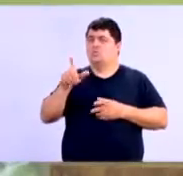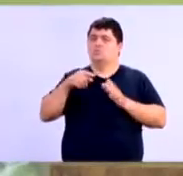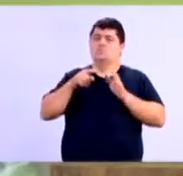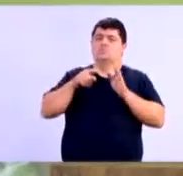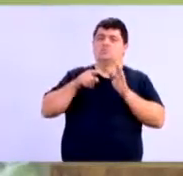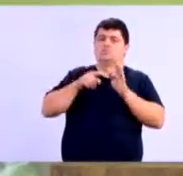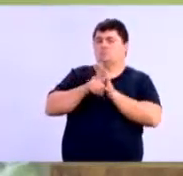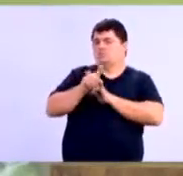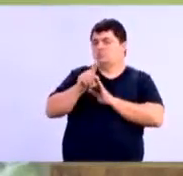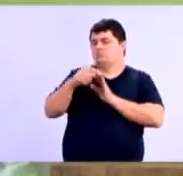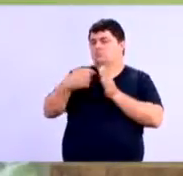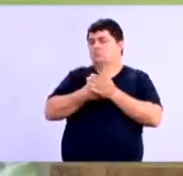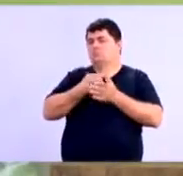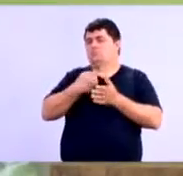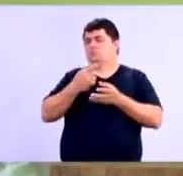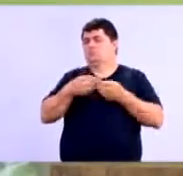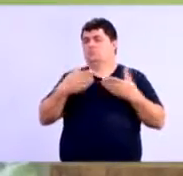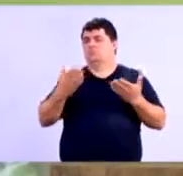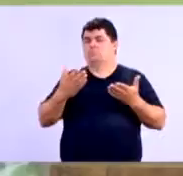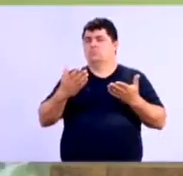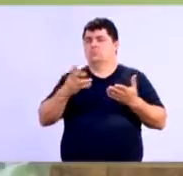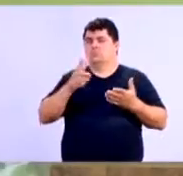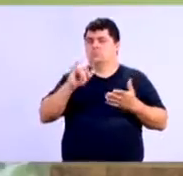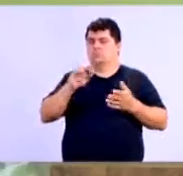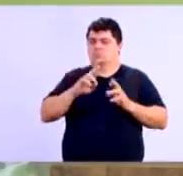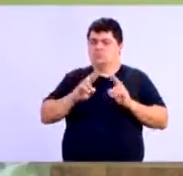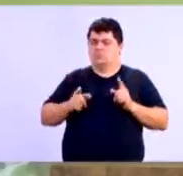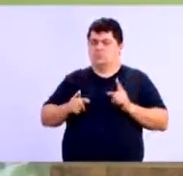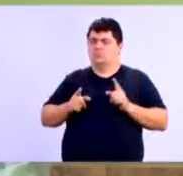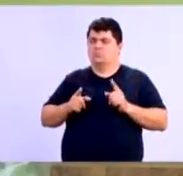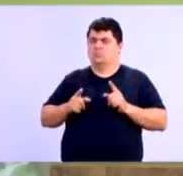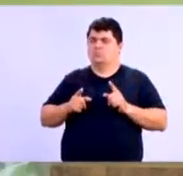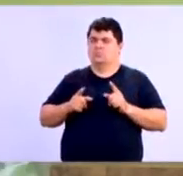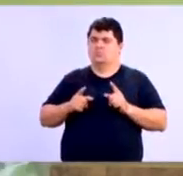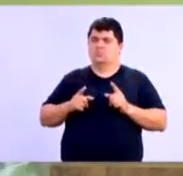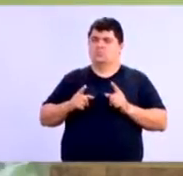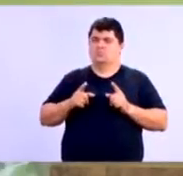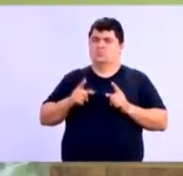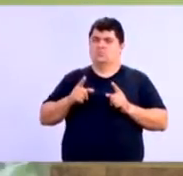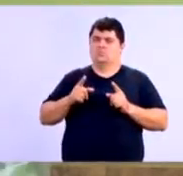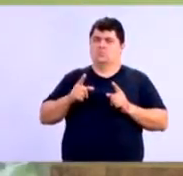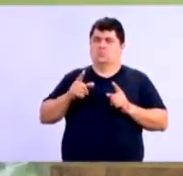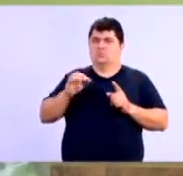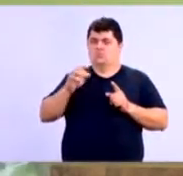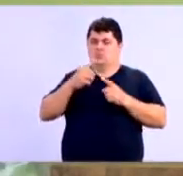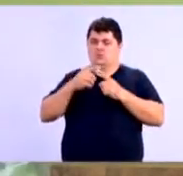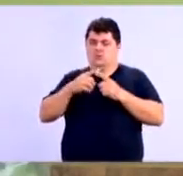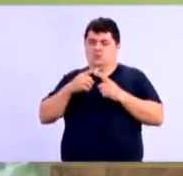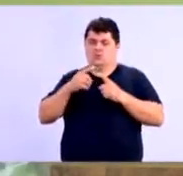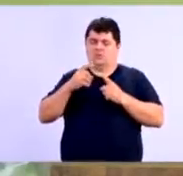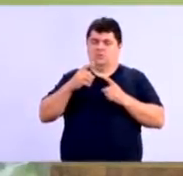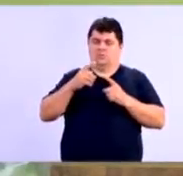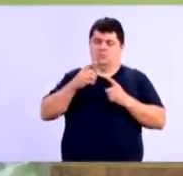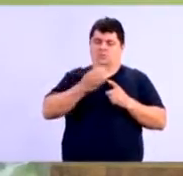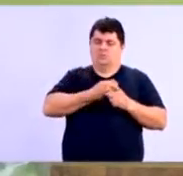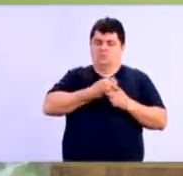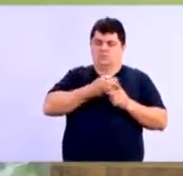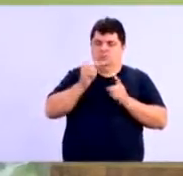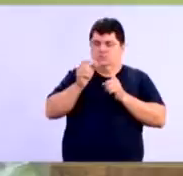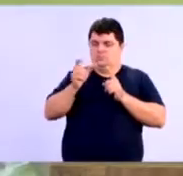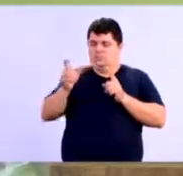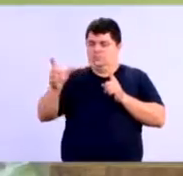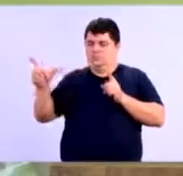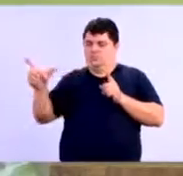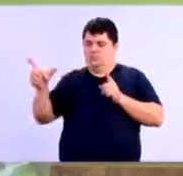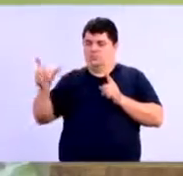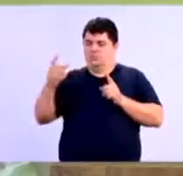questionando e ficaram na dúvidas é que vai dar diferença na questão de arredondamento. Quando você utiliza aqui, você